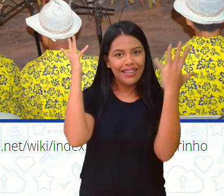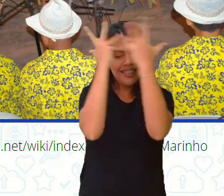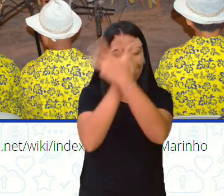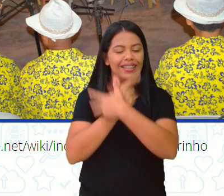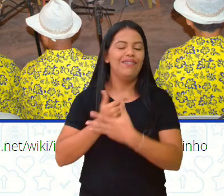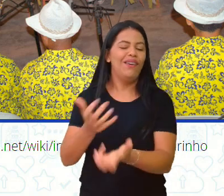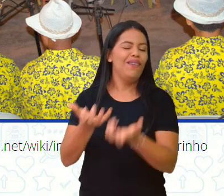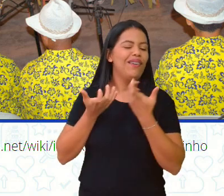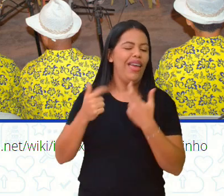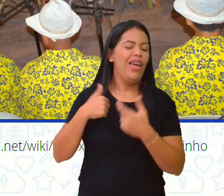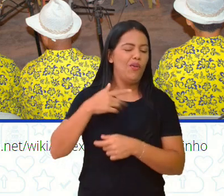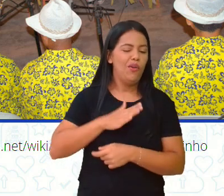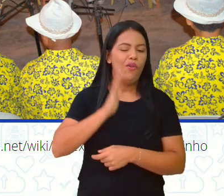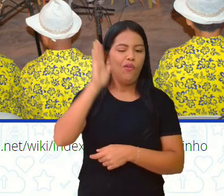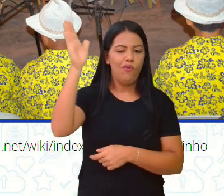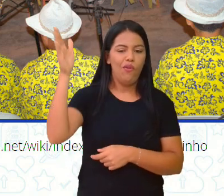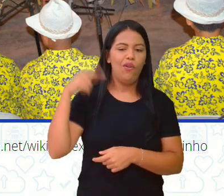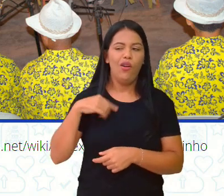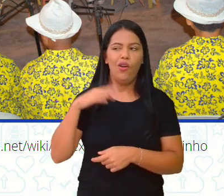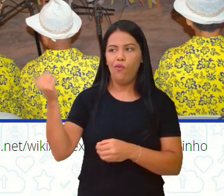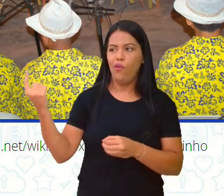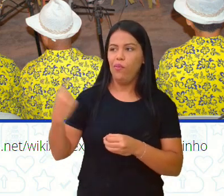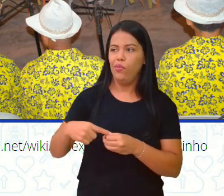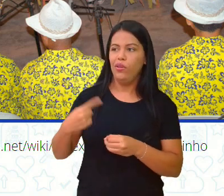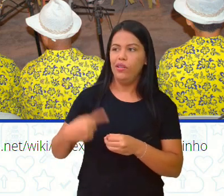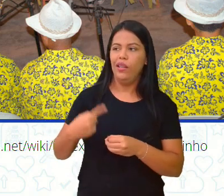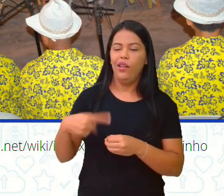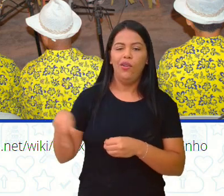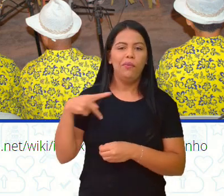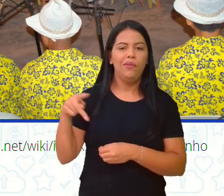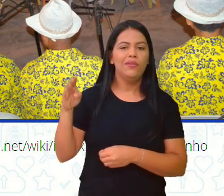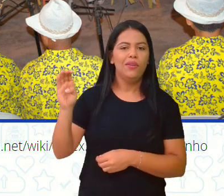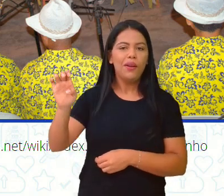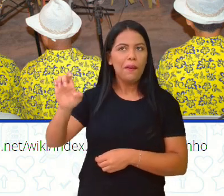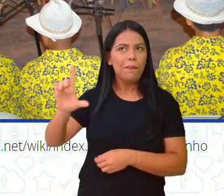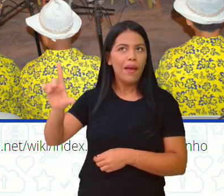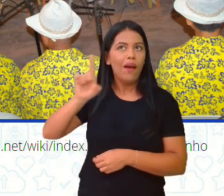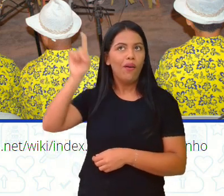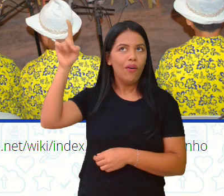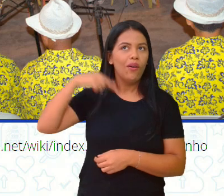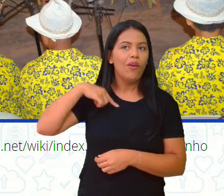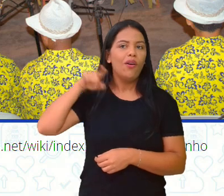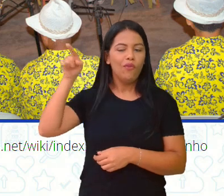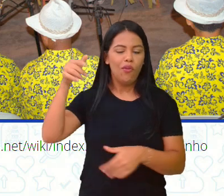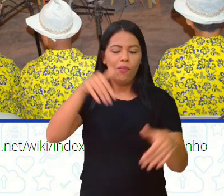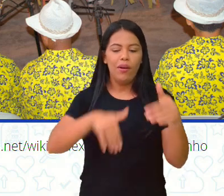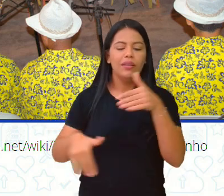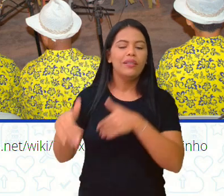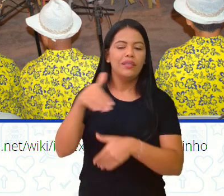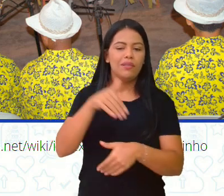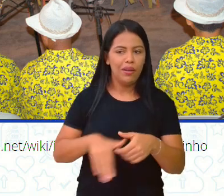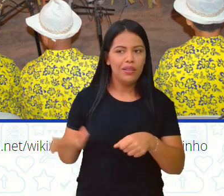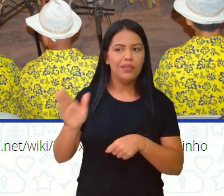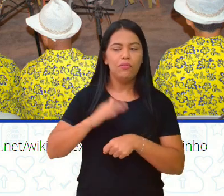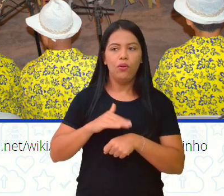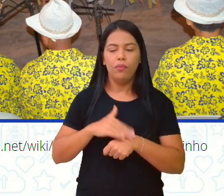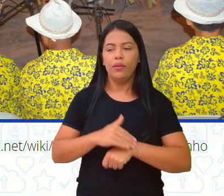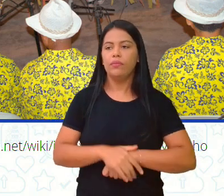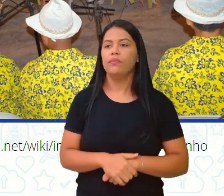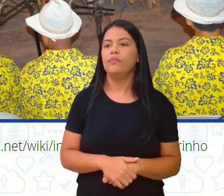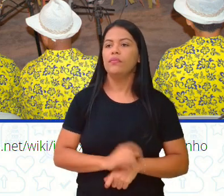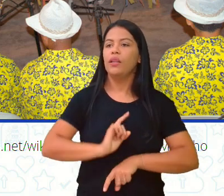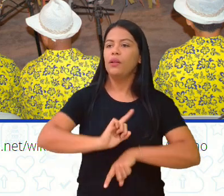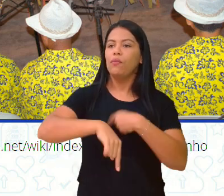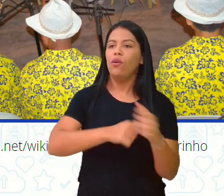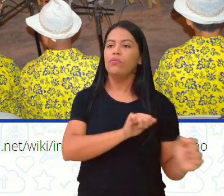Eu vou para o interior da professora Bel para participar desse momento.